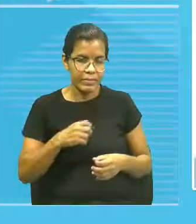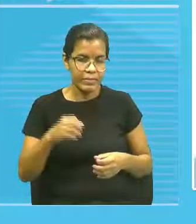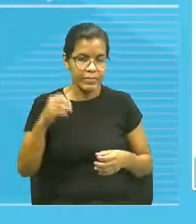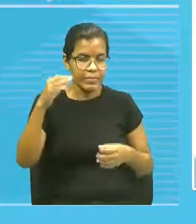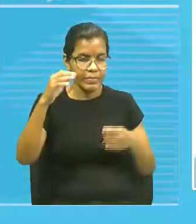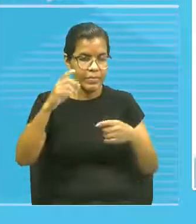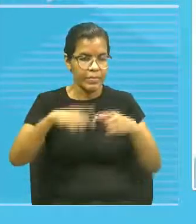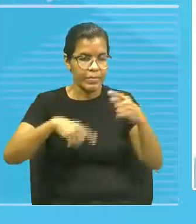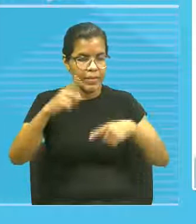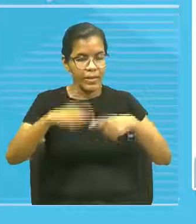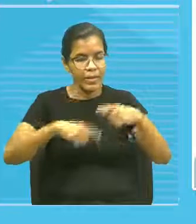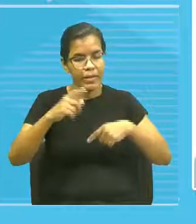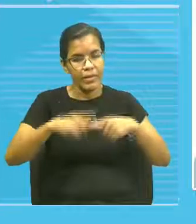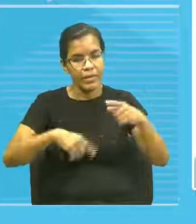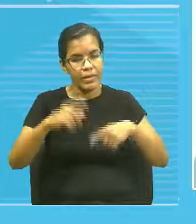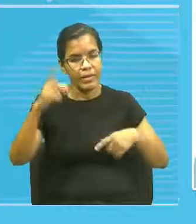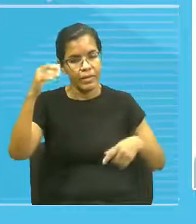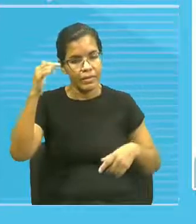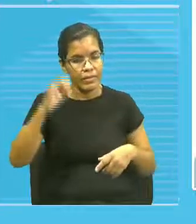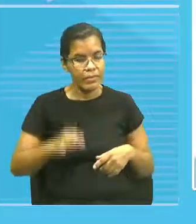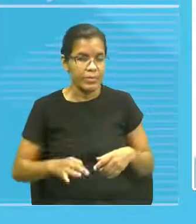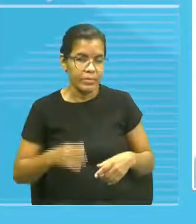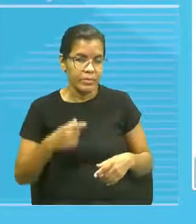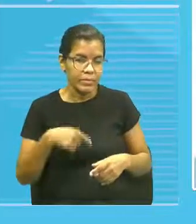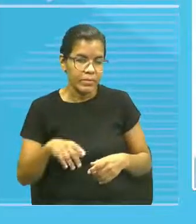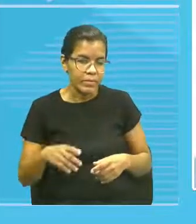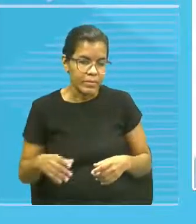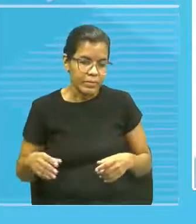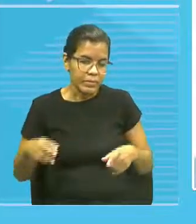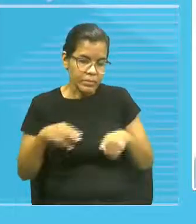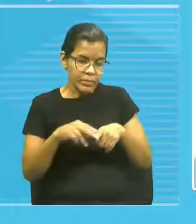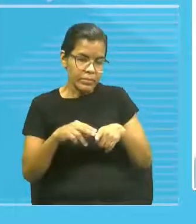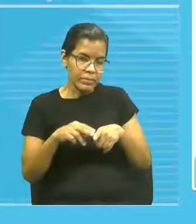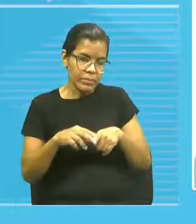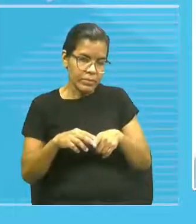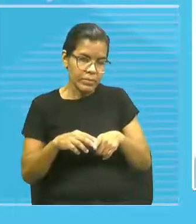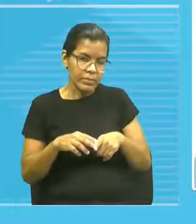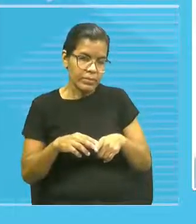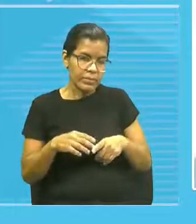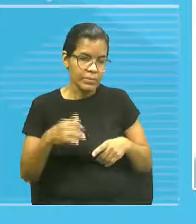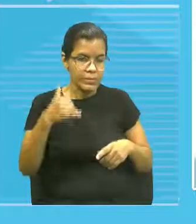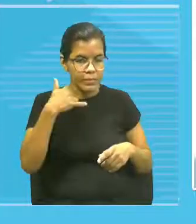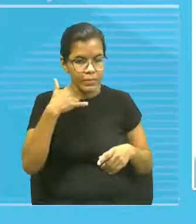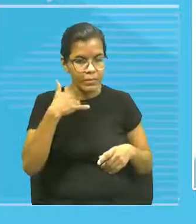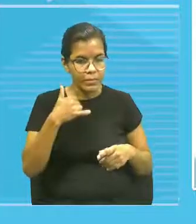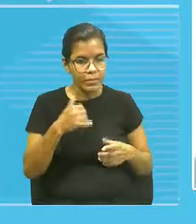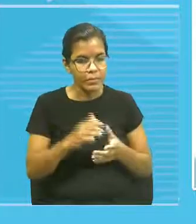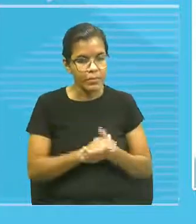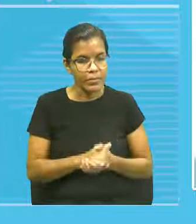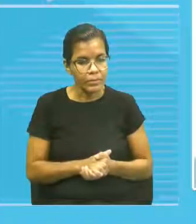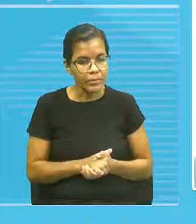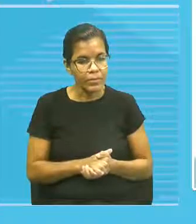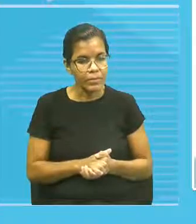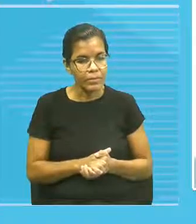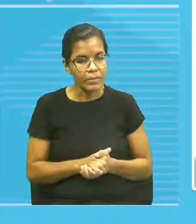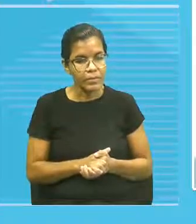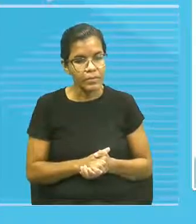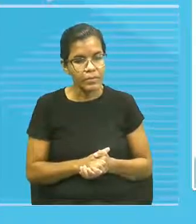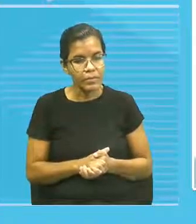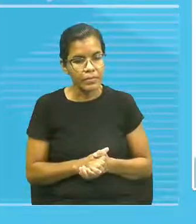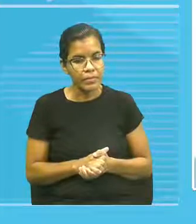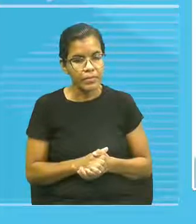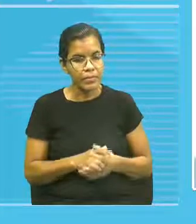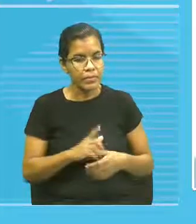vai pegar o carregador do celular. Depois você deixou carregando à noite. Acordou de madrugada para fazer xixi, mas não tirou o